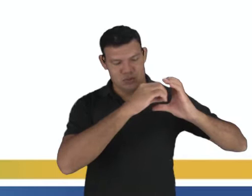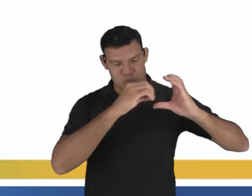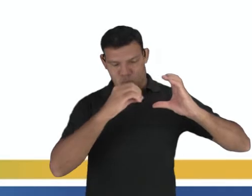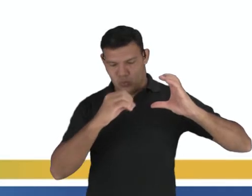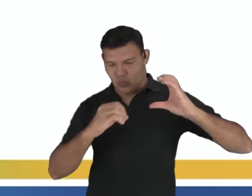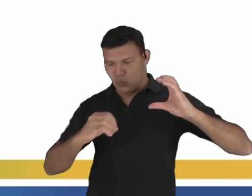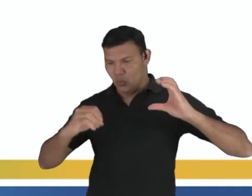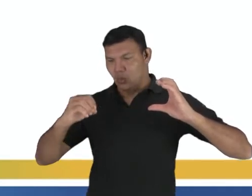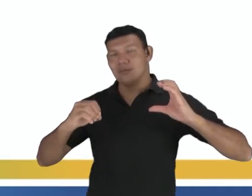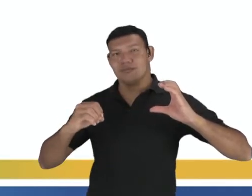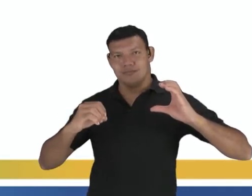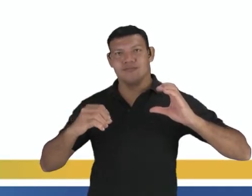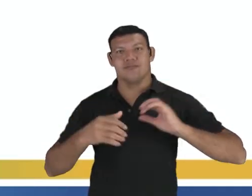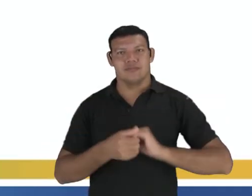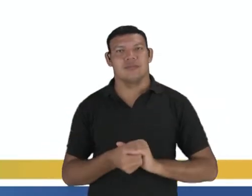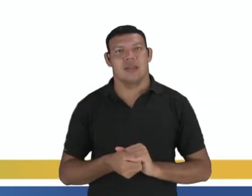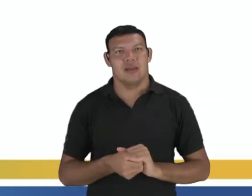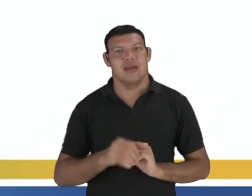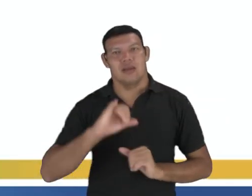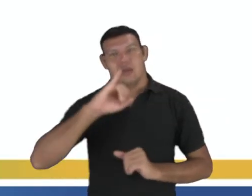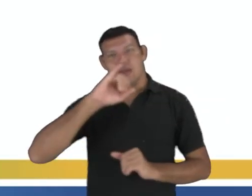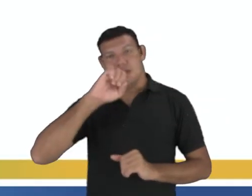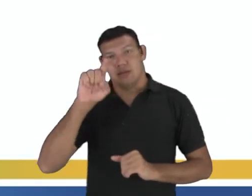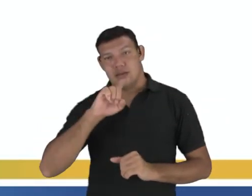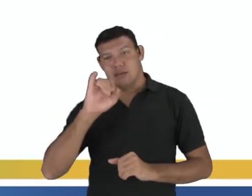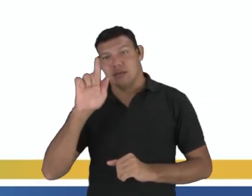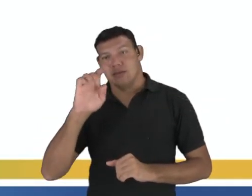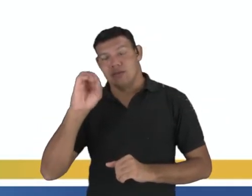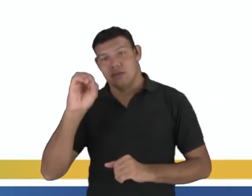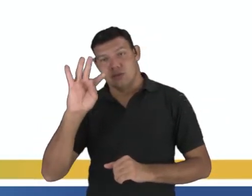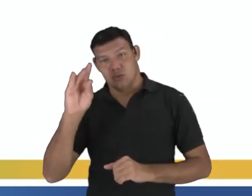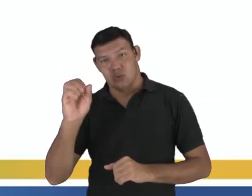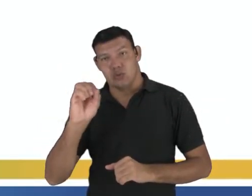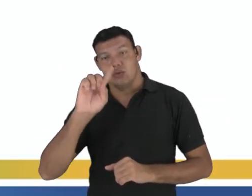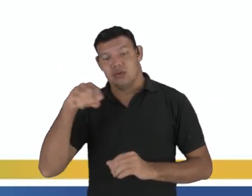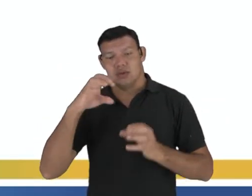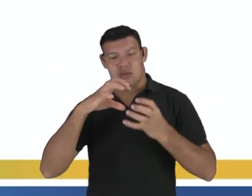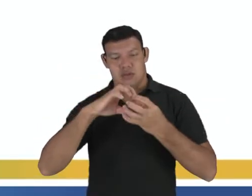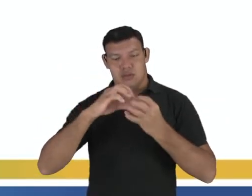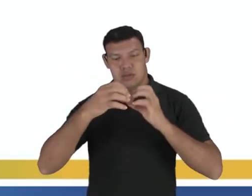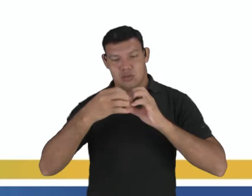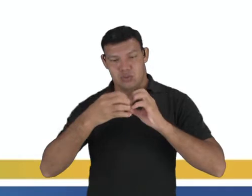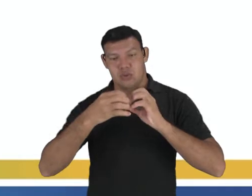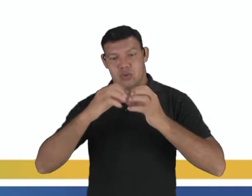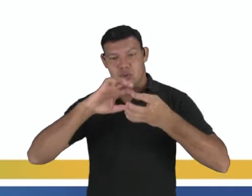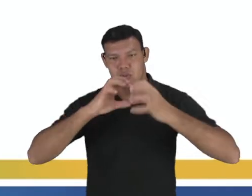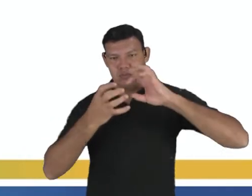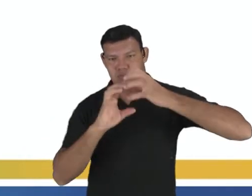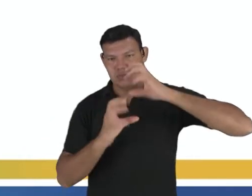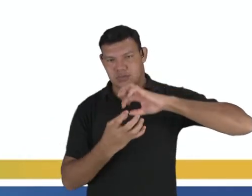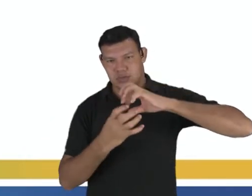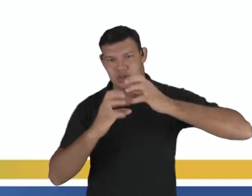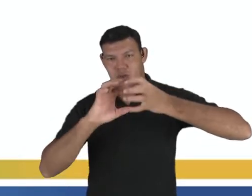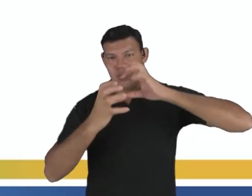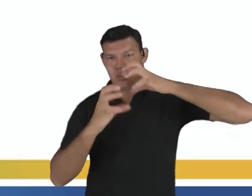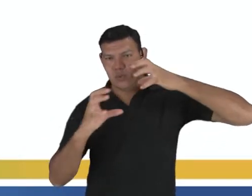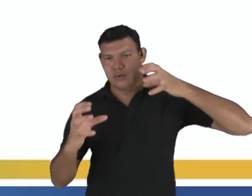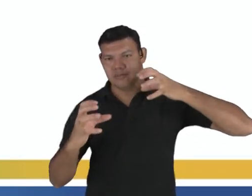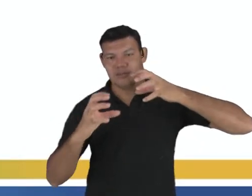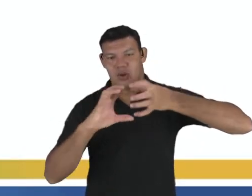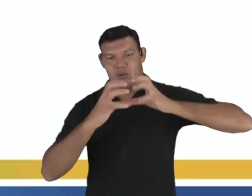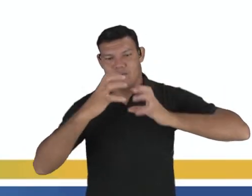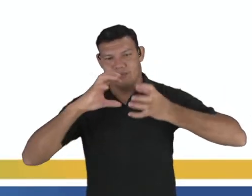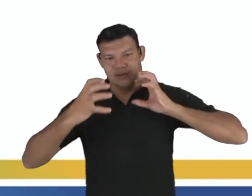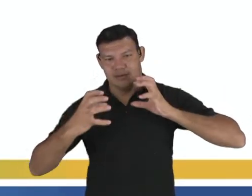a mesma coisa formação do zigoto que depois se divide em duas células depois em quatro células depois em 8 células